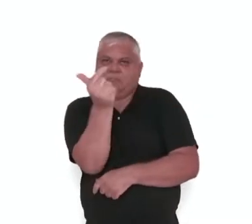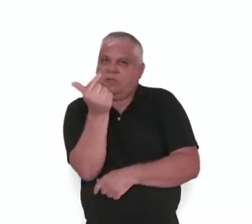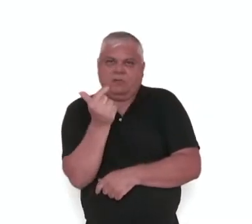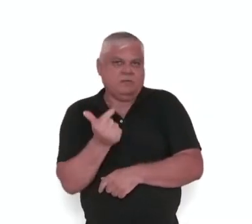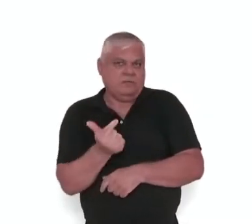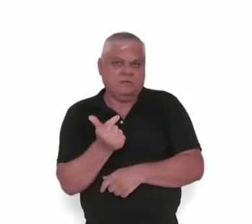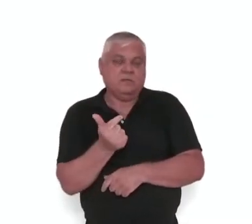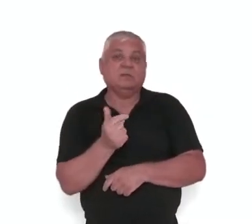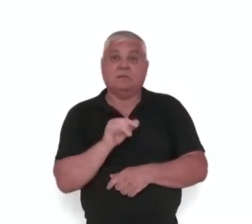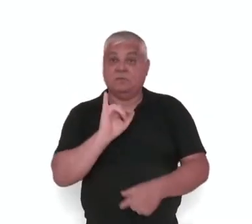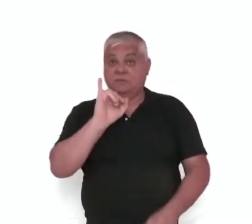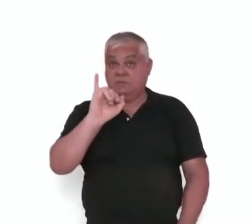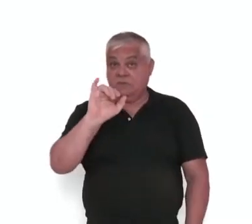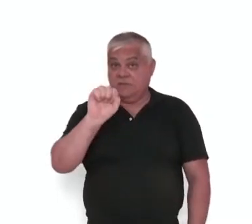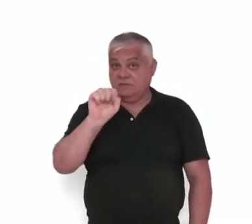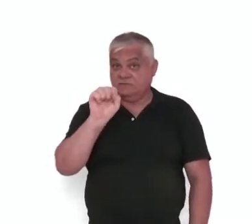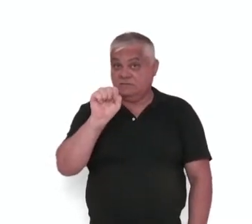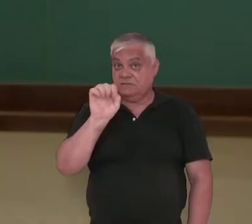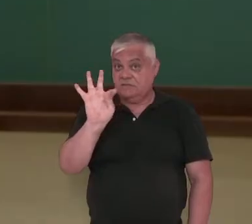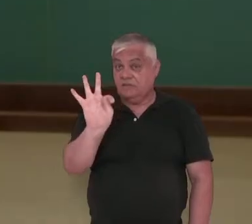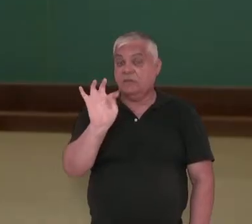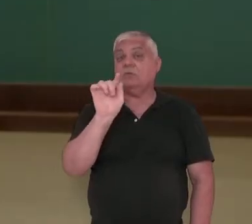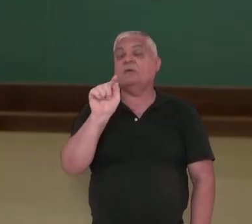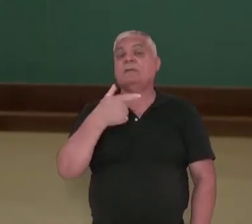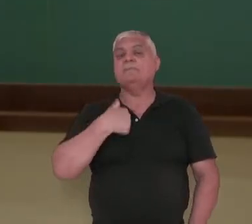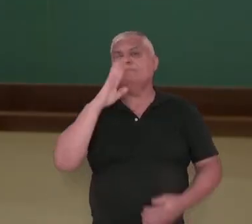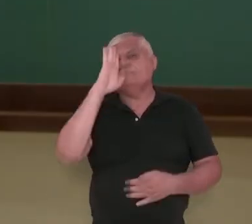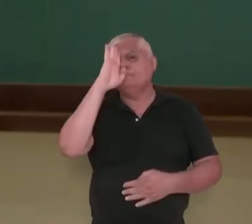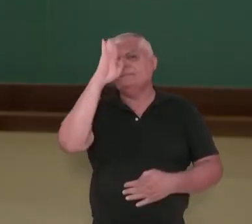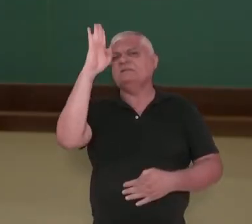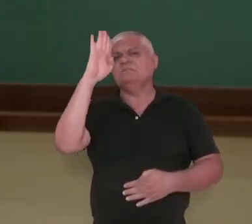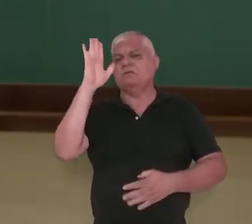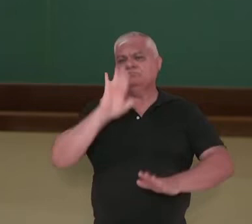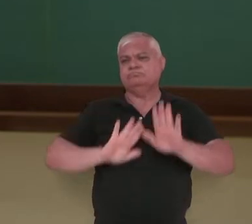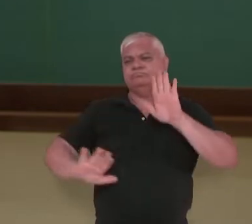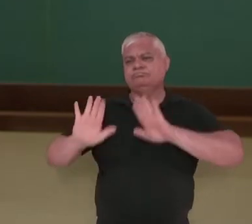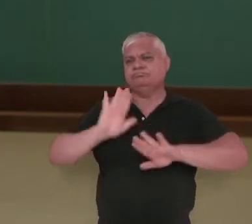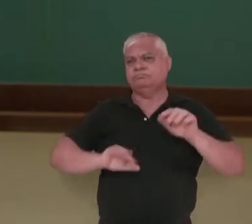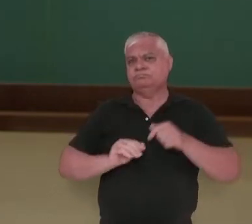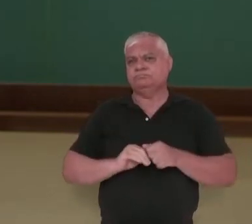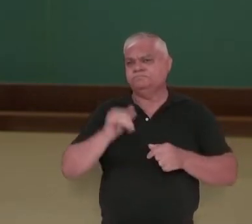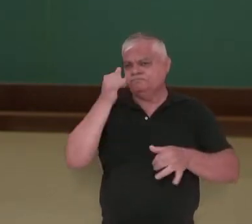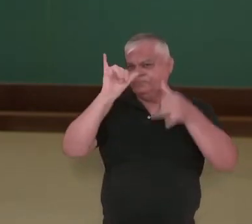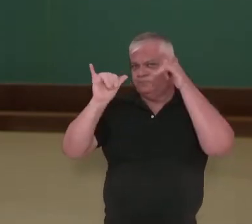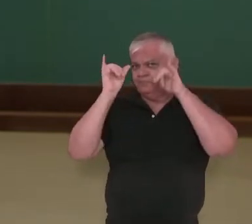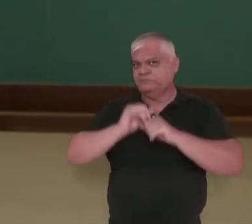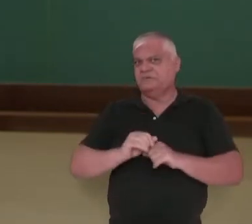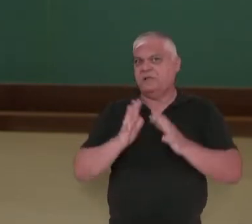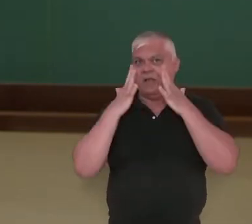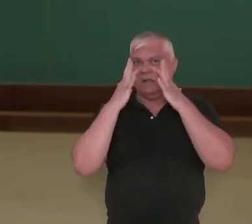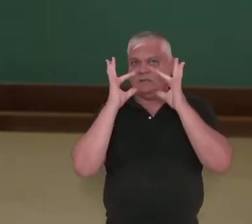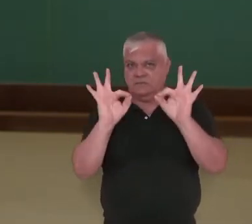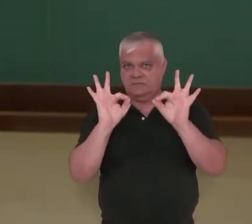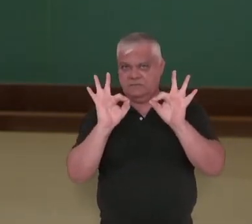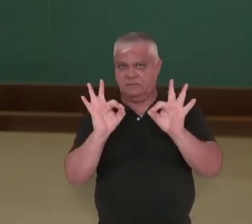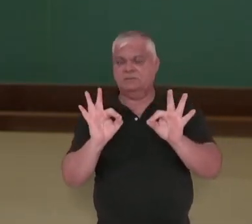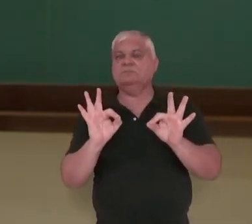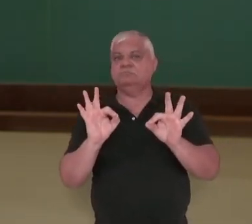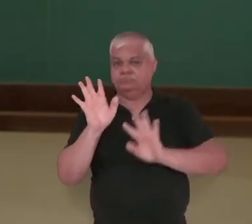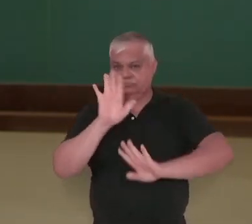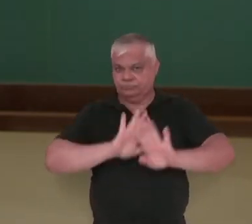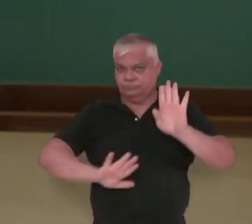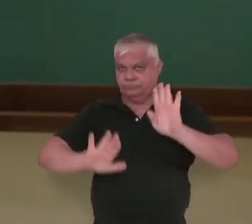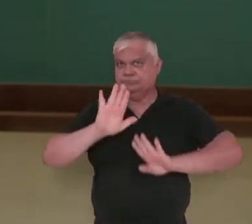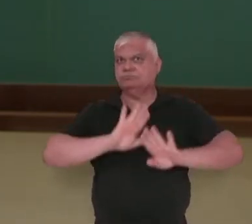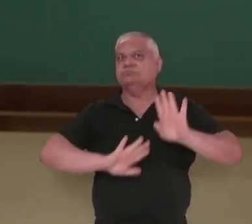Para uma IST, quais são os principais meios de prevenção? Muita atenção sobre prevenção. O